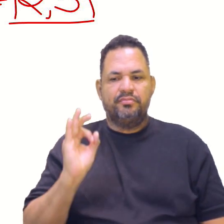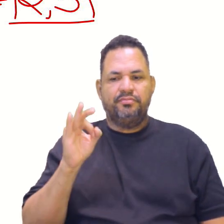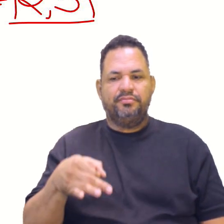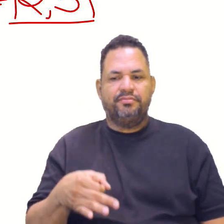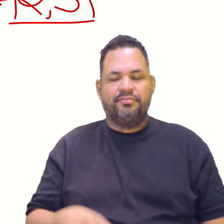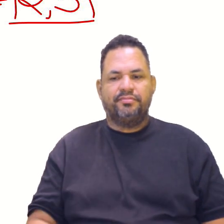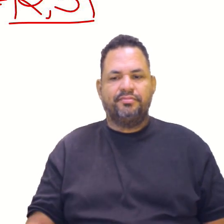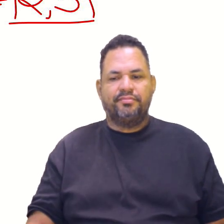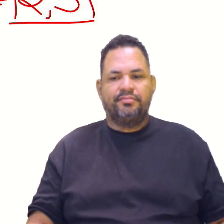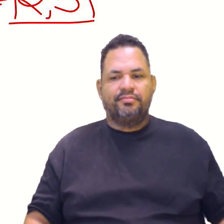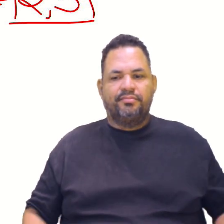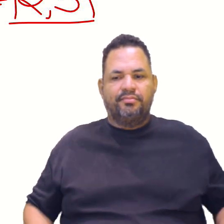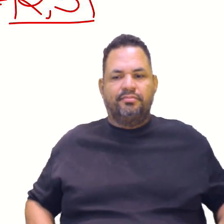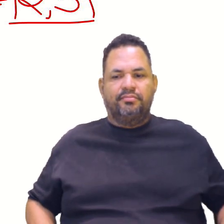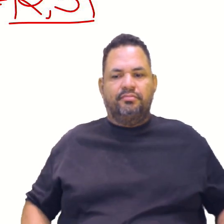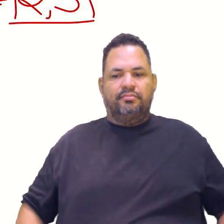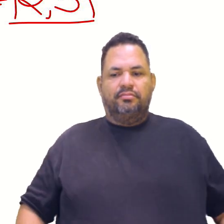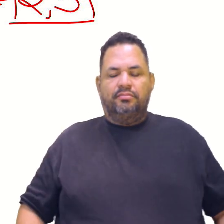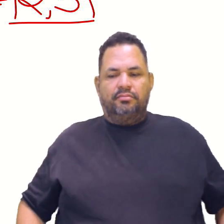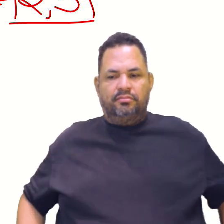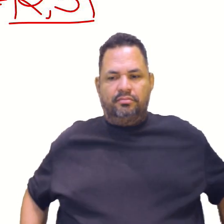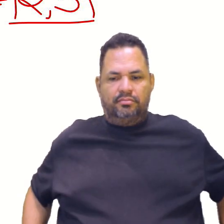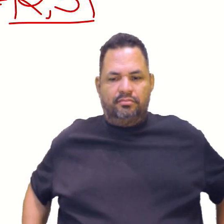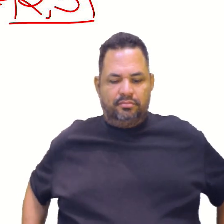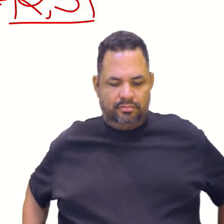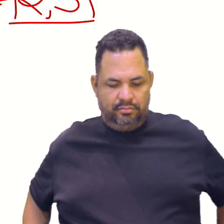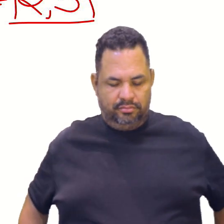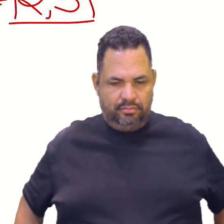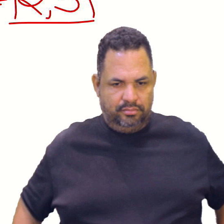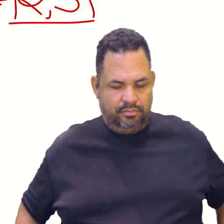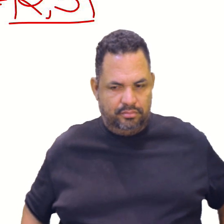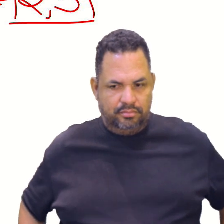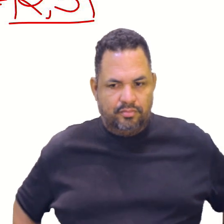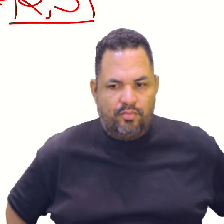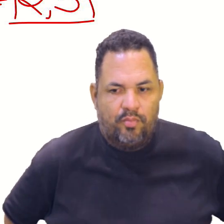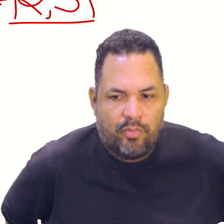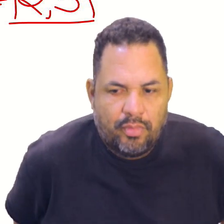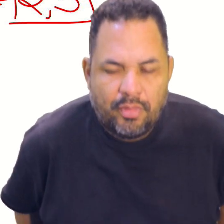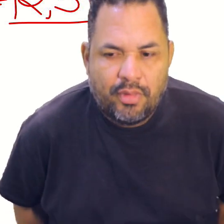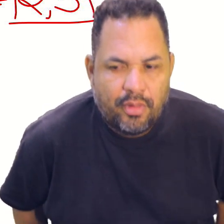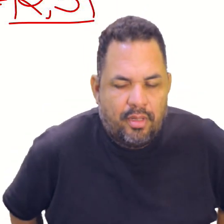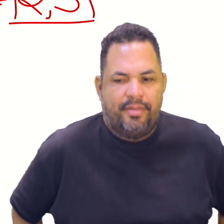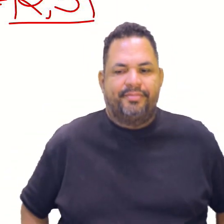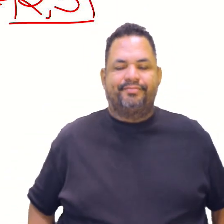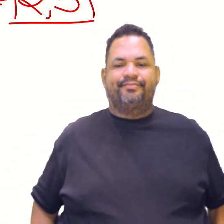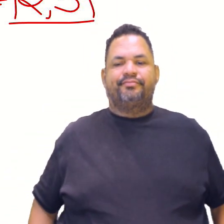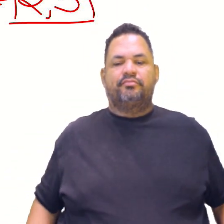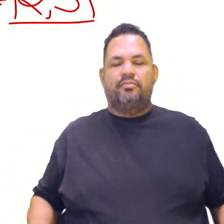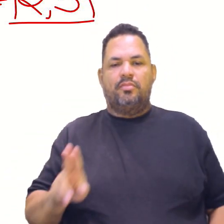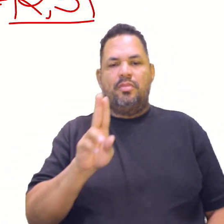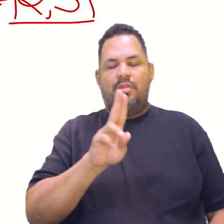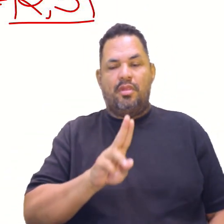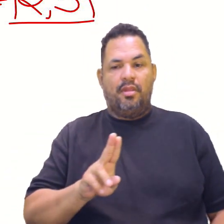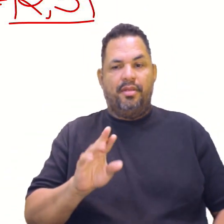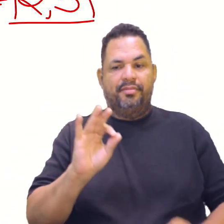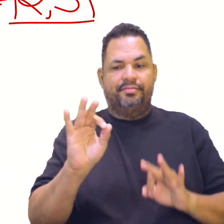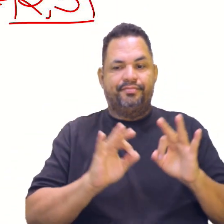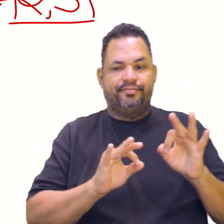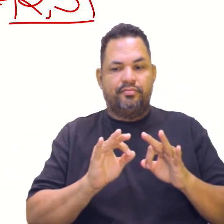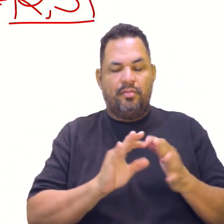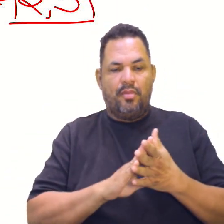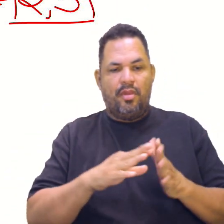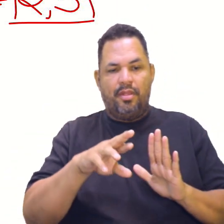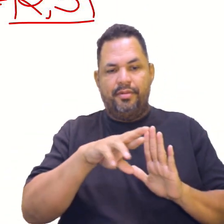Certinho? Certinho. Conseguiram compreender? Então, vamos usar as coordenadas do vértice e a regra